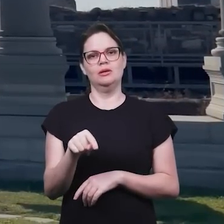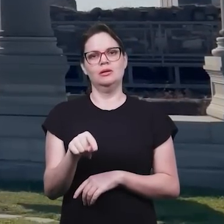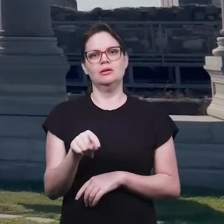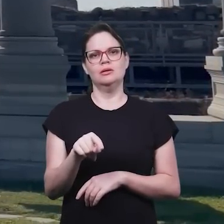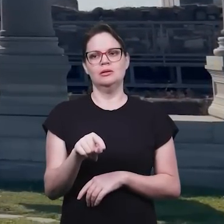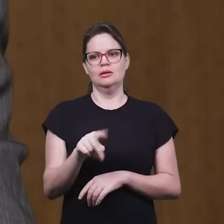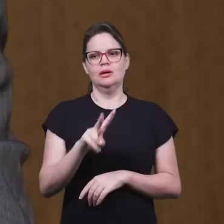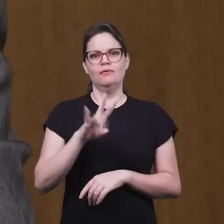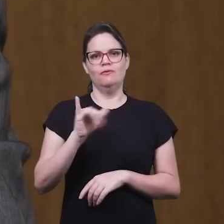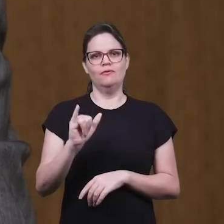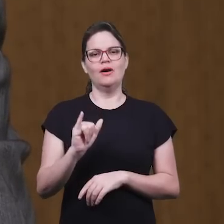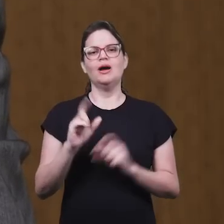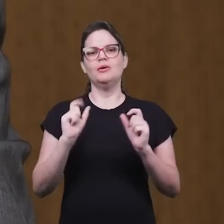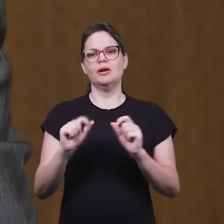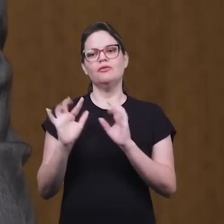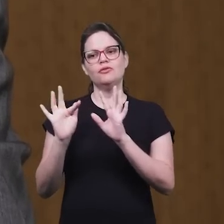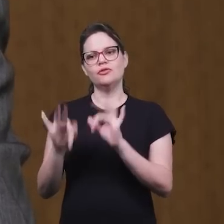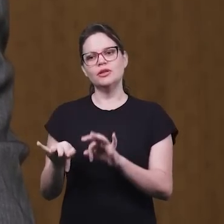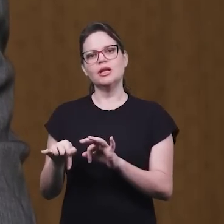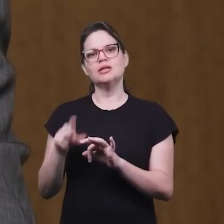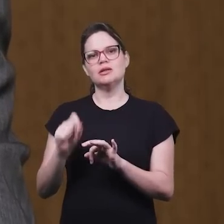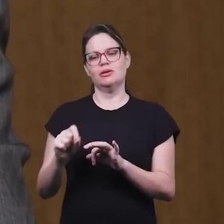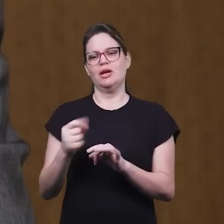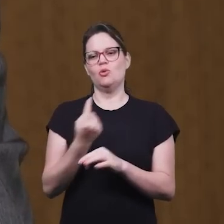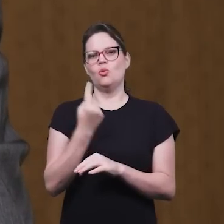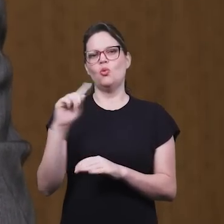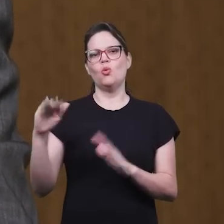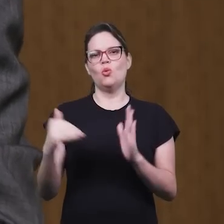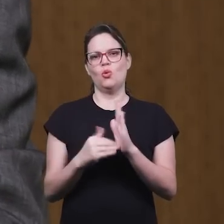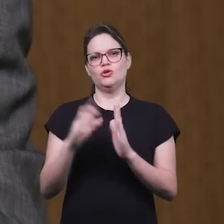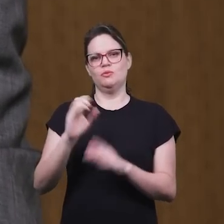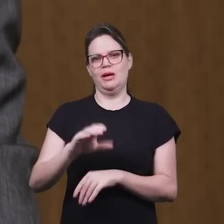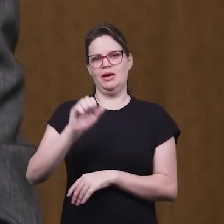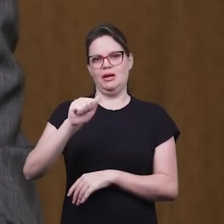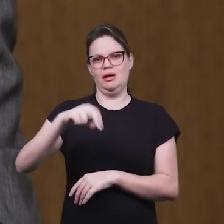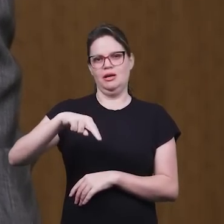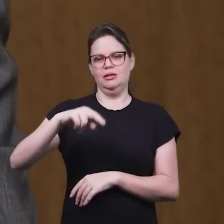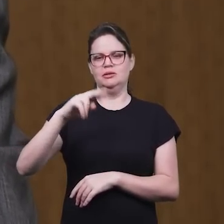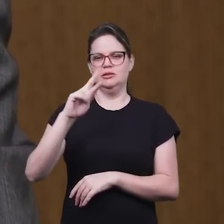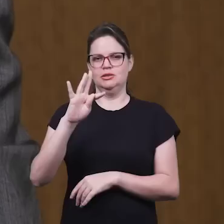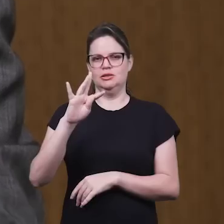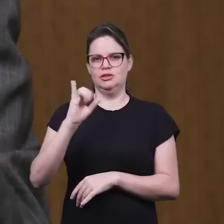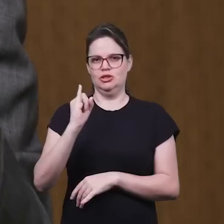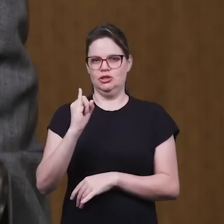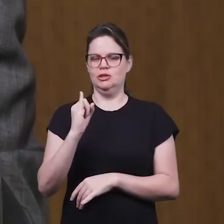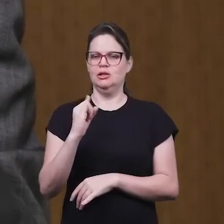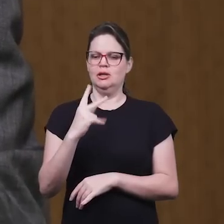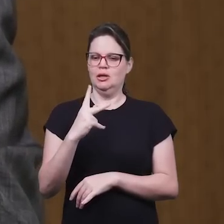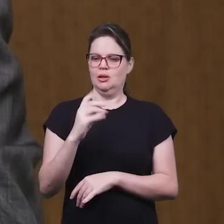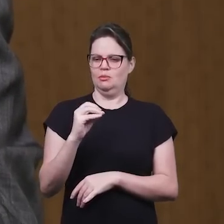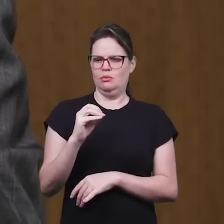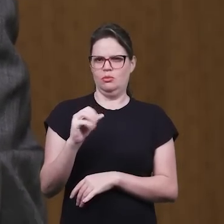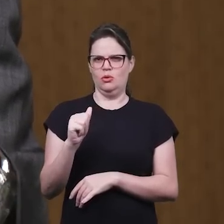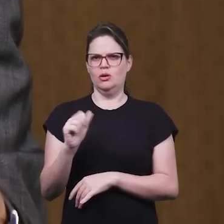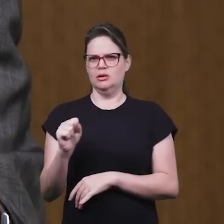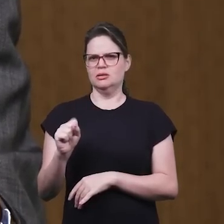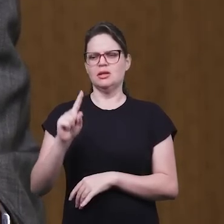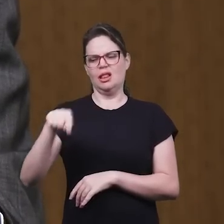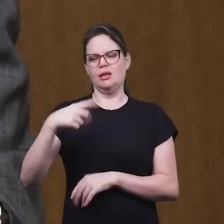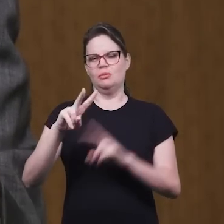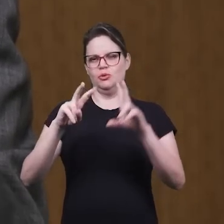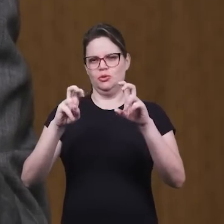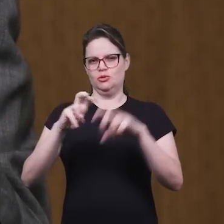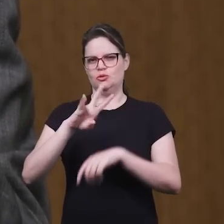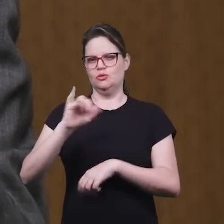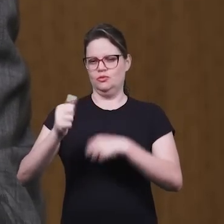eles vão terminar no período seguinte, que é o de Pérgamo, com a morte de Antipas, e é um assunto que nós veremos depois. Então esses 2 aspectos eu gostaria de